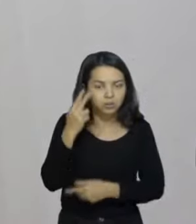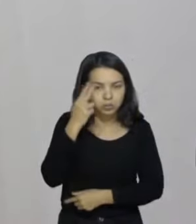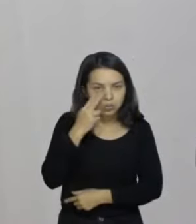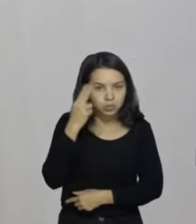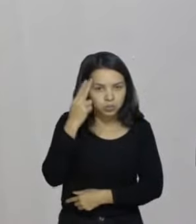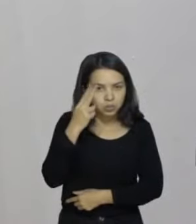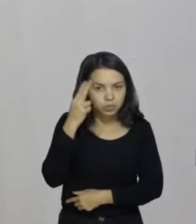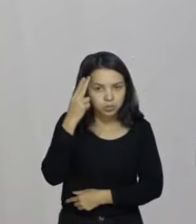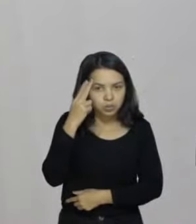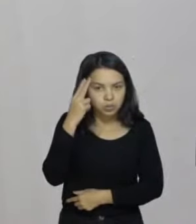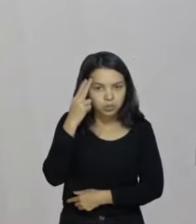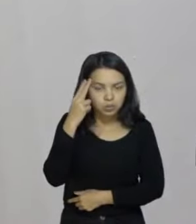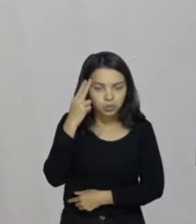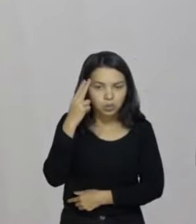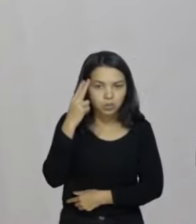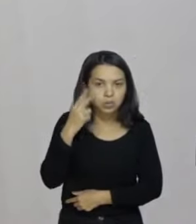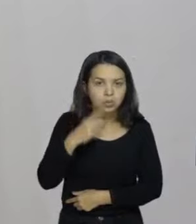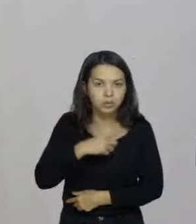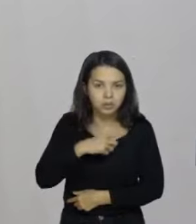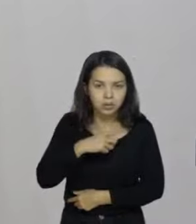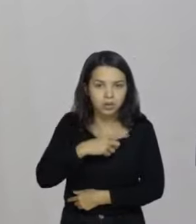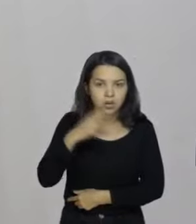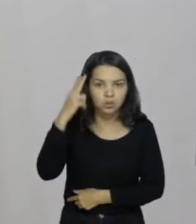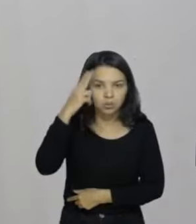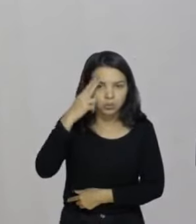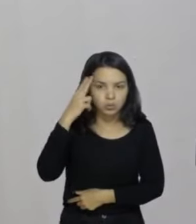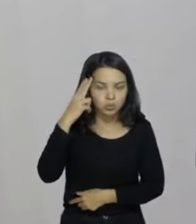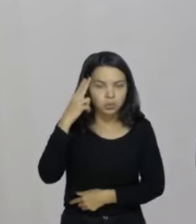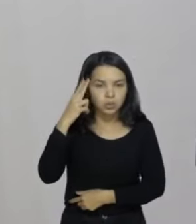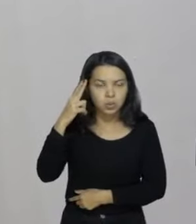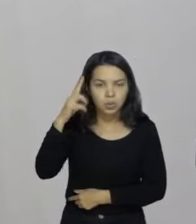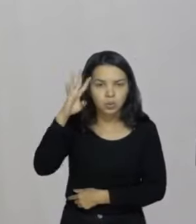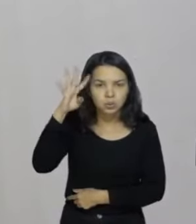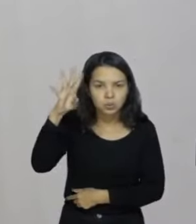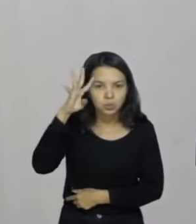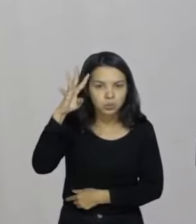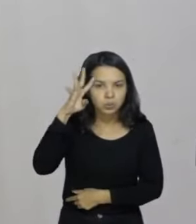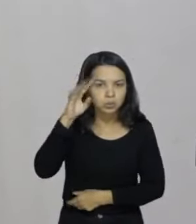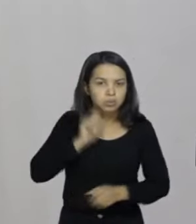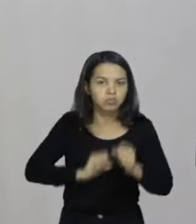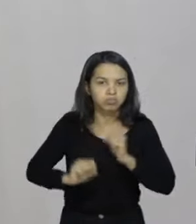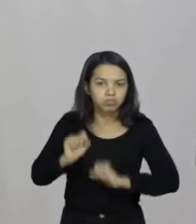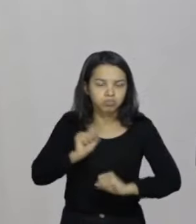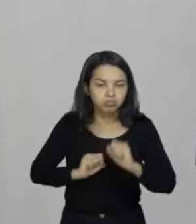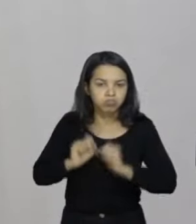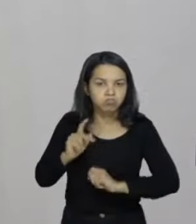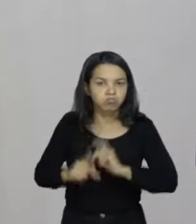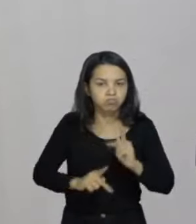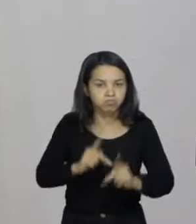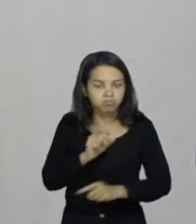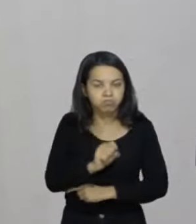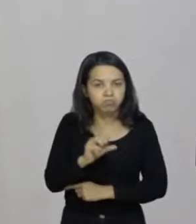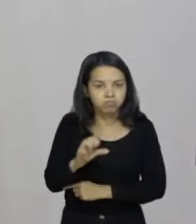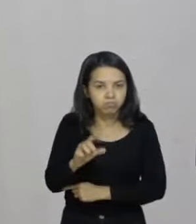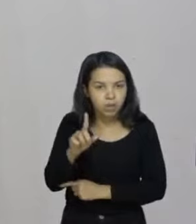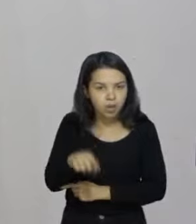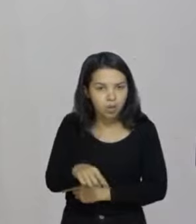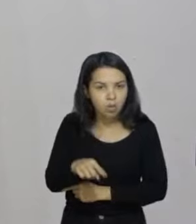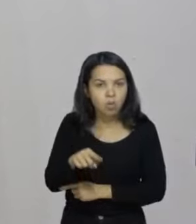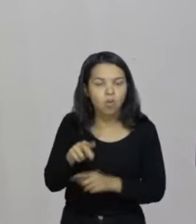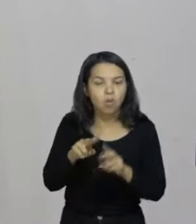sonho o tão sonhado expectativa dos Catarinenses que a universidade